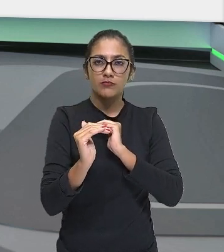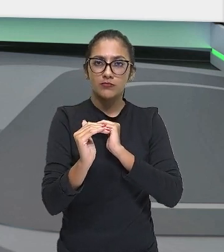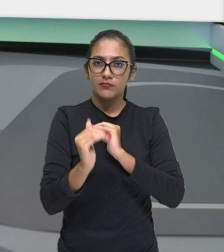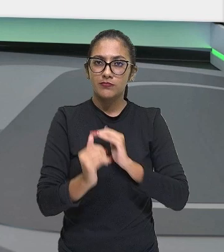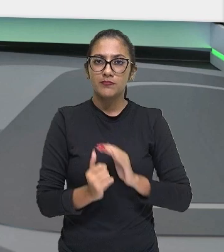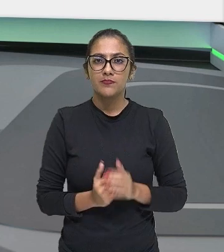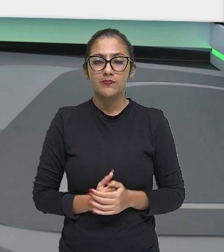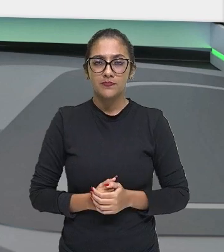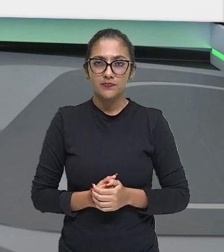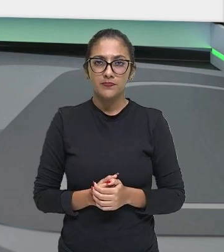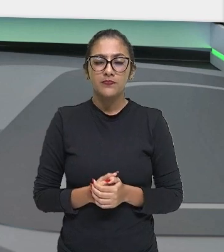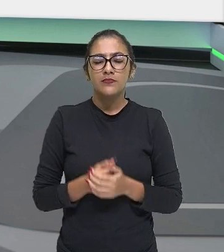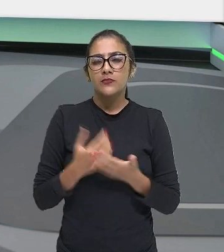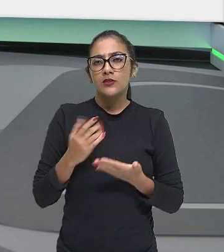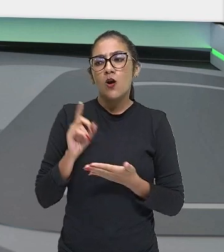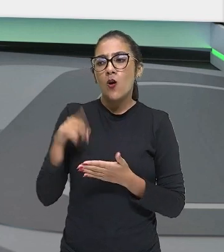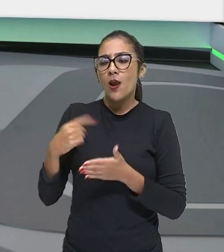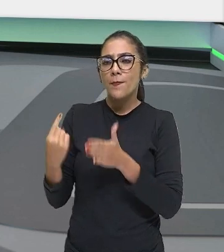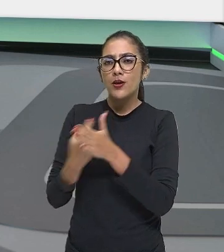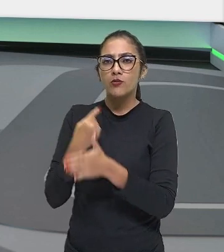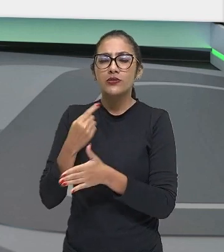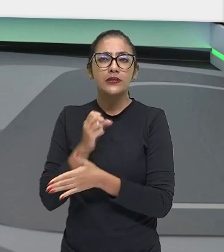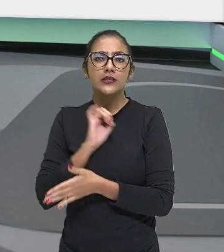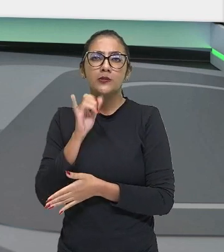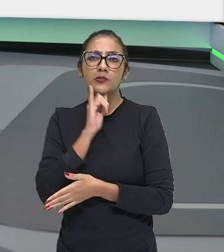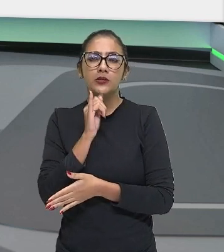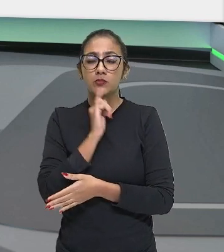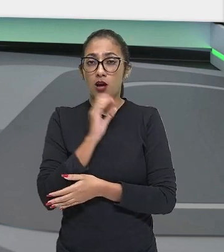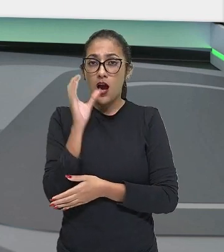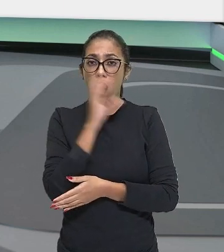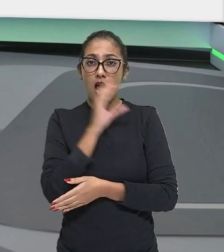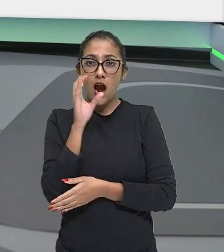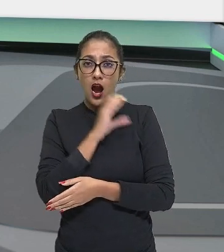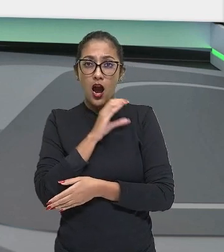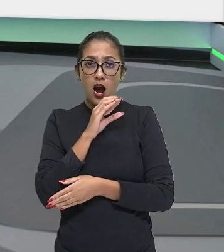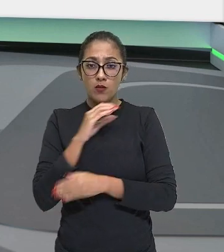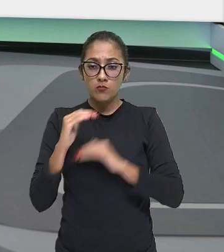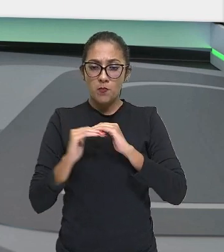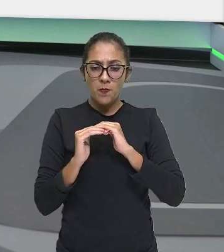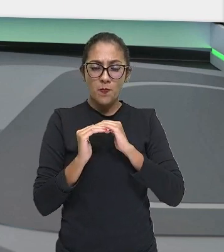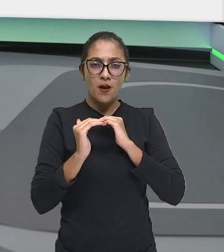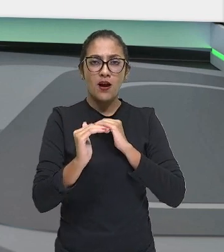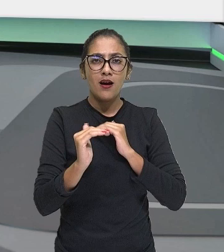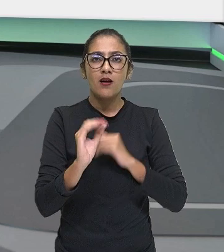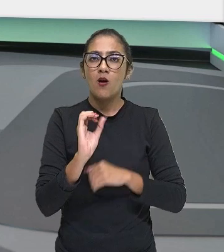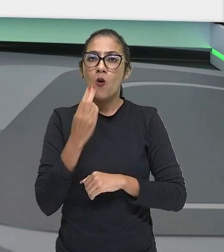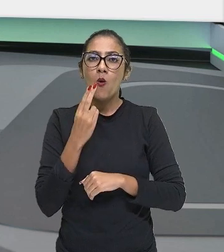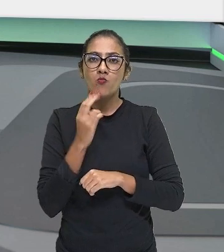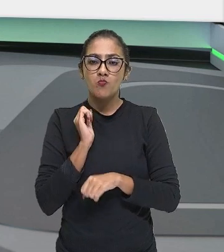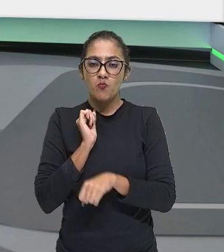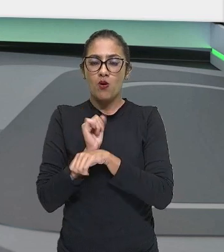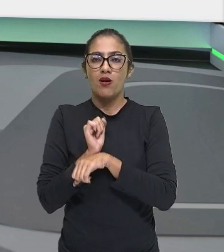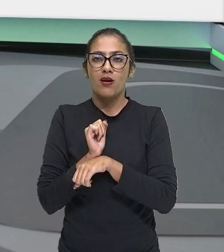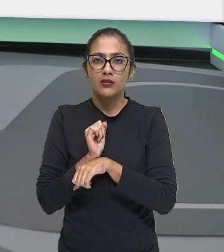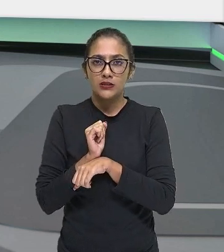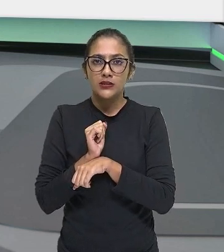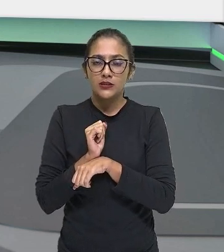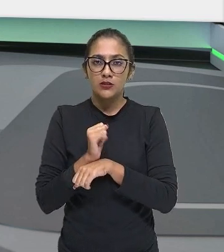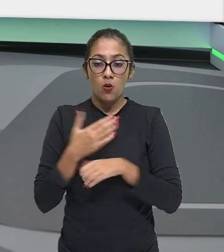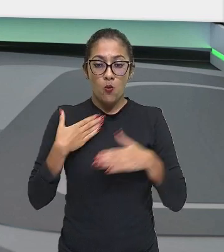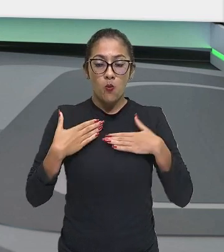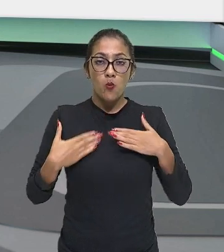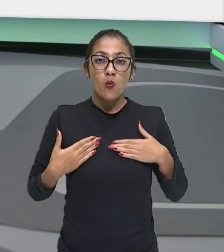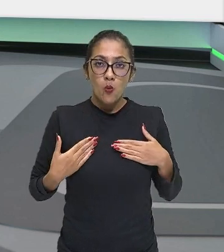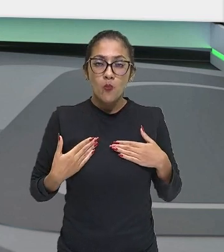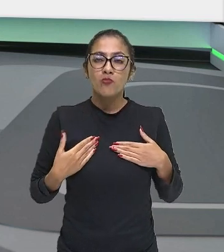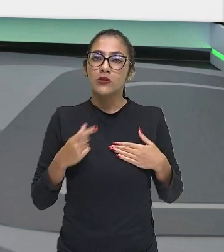Então, quando ela me pergunta se eu acelerar ou frear, o meu corpo tende a ir para frente ou